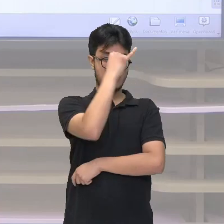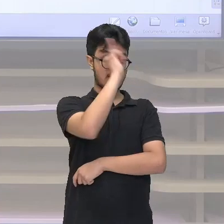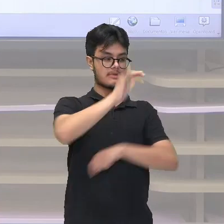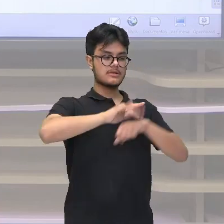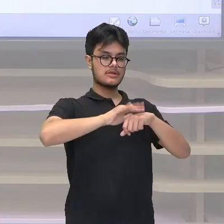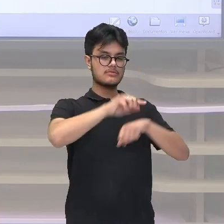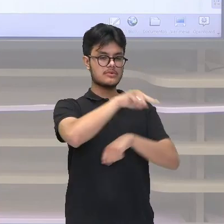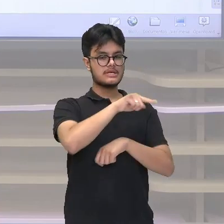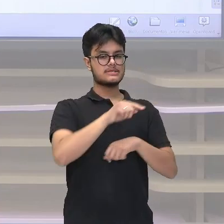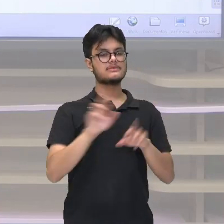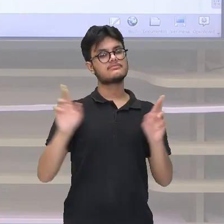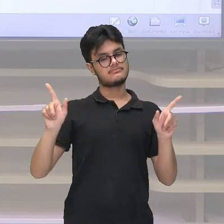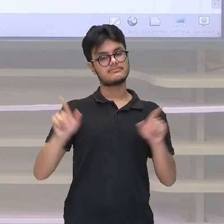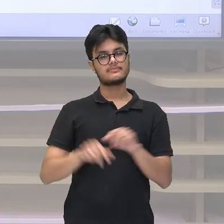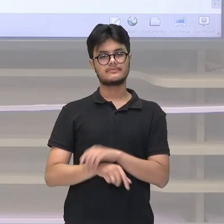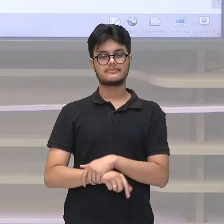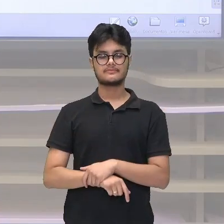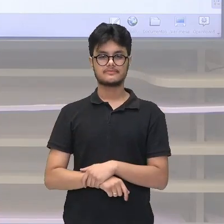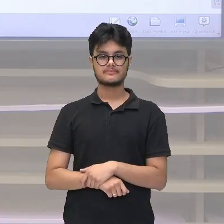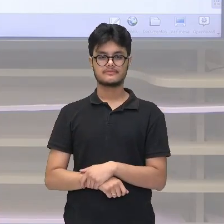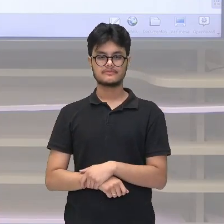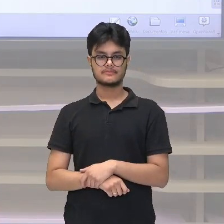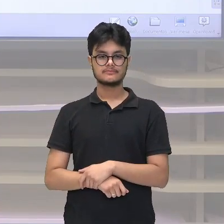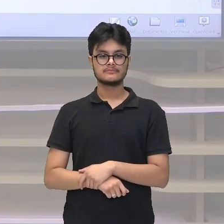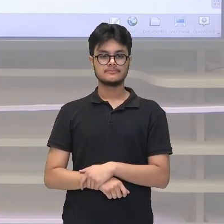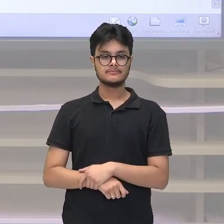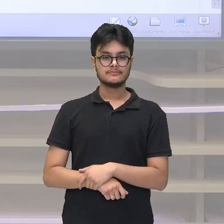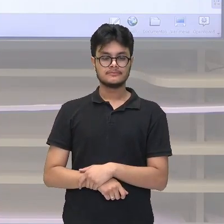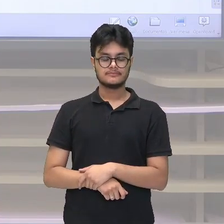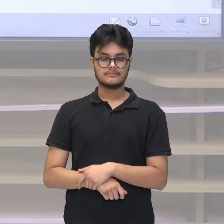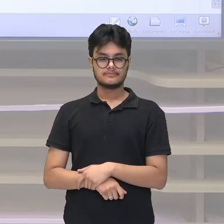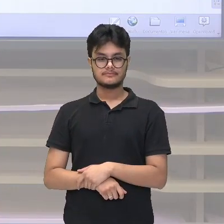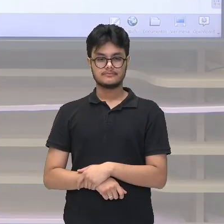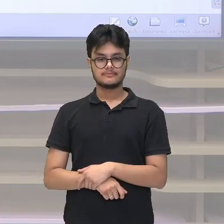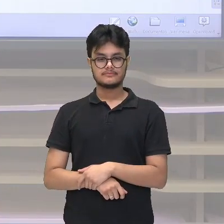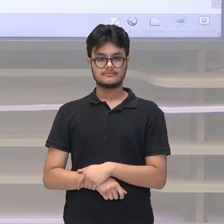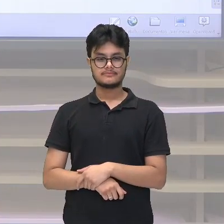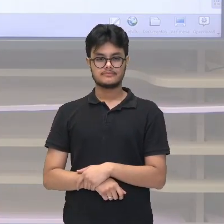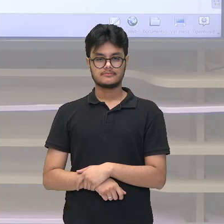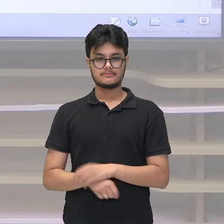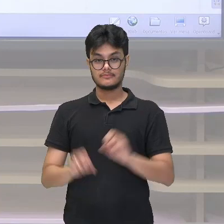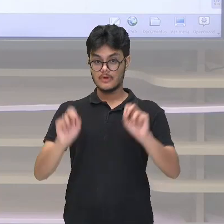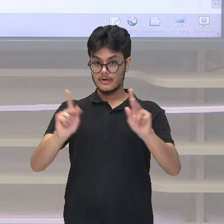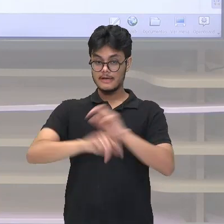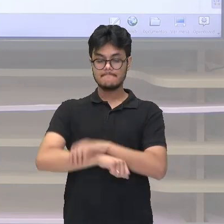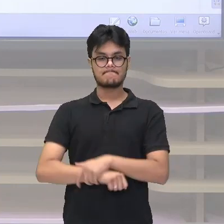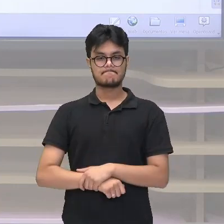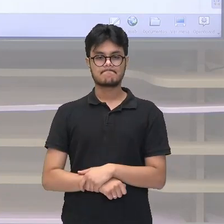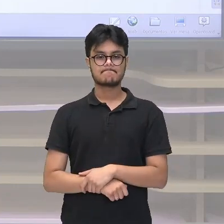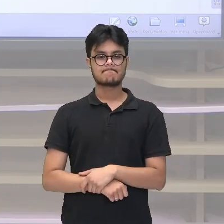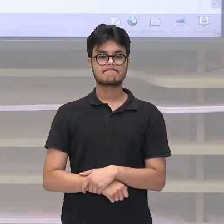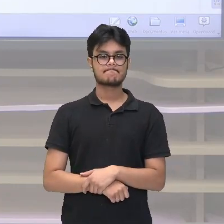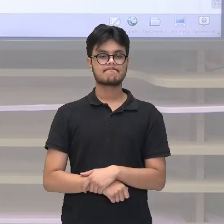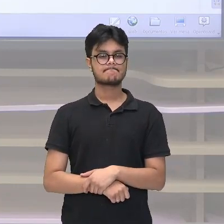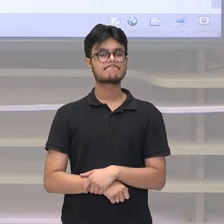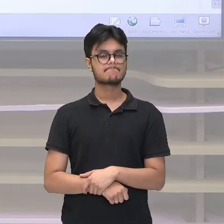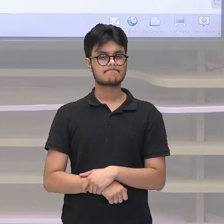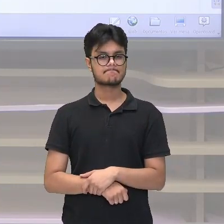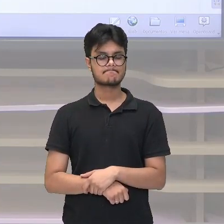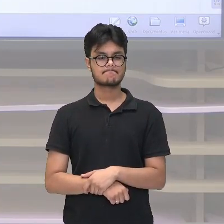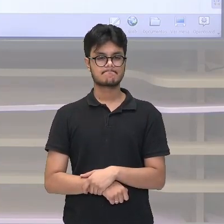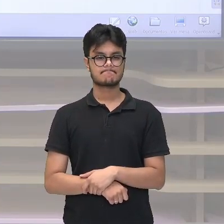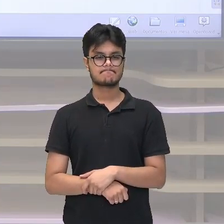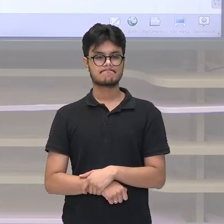saúde coletiva trabalha com a prevenção para que a doença não se instale, certo? Então, essa é a